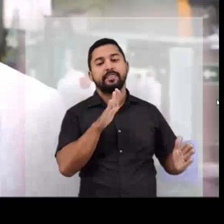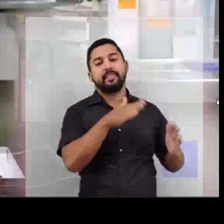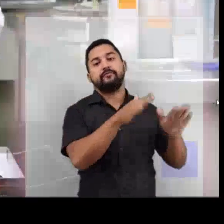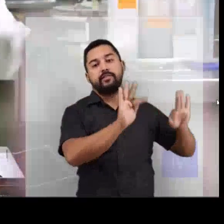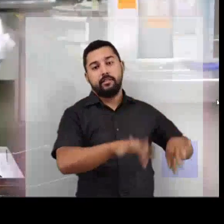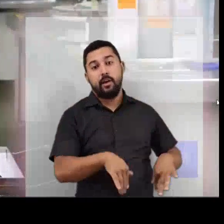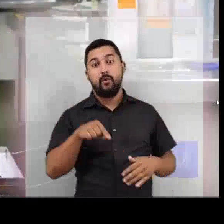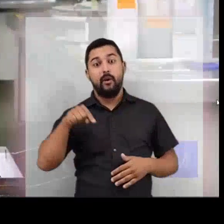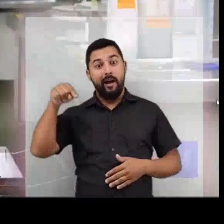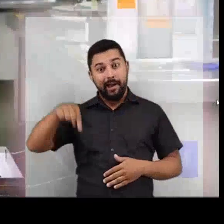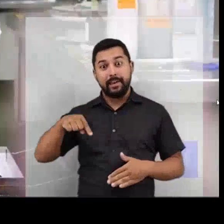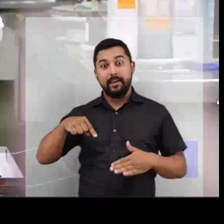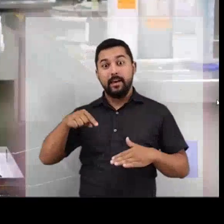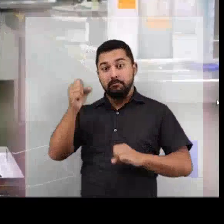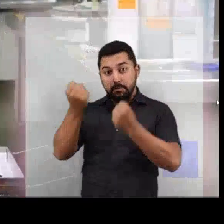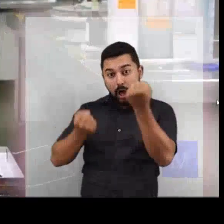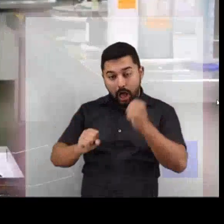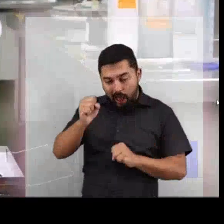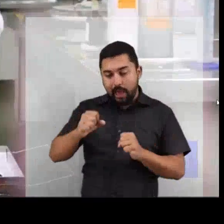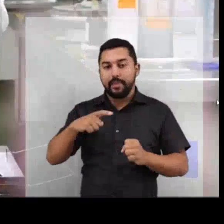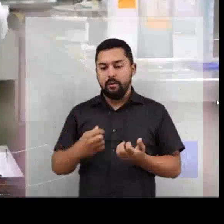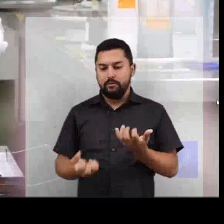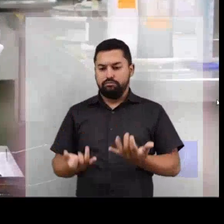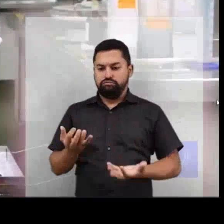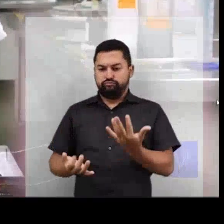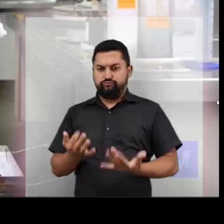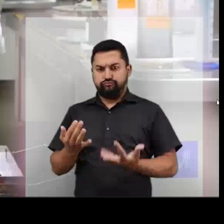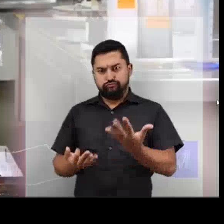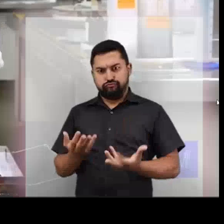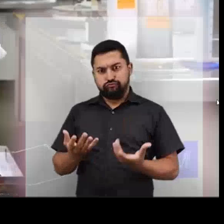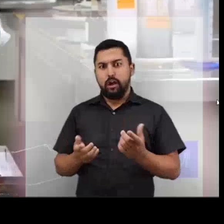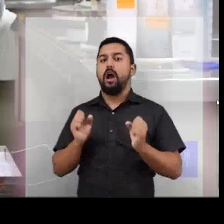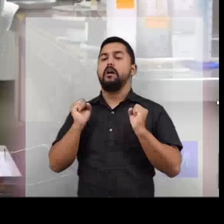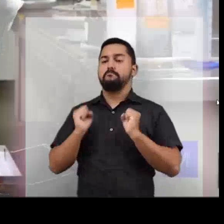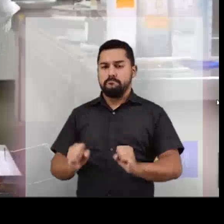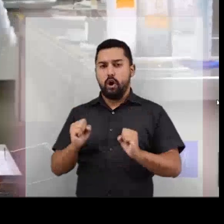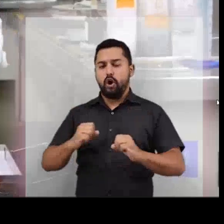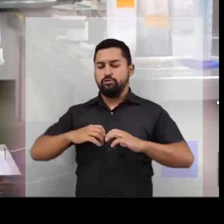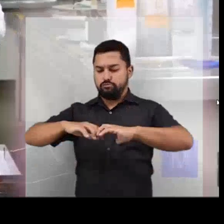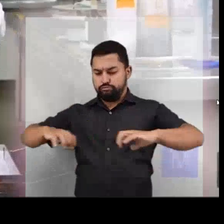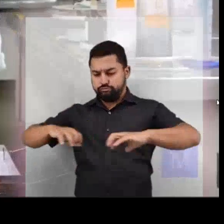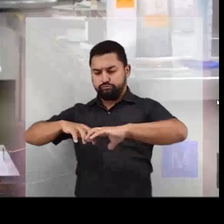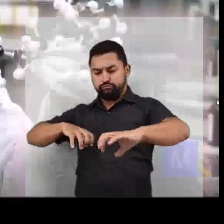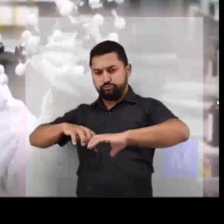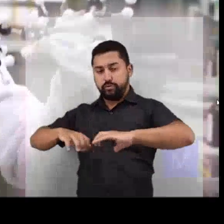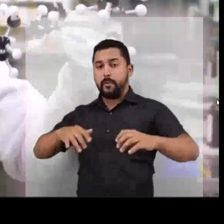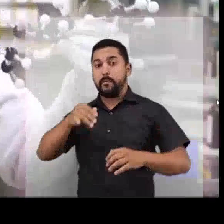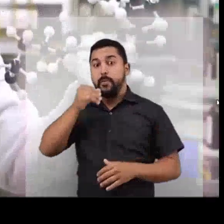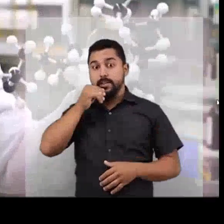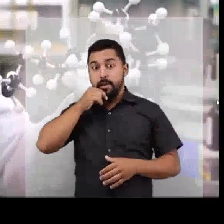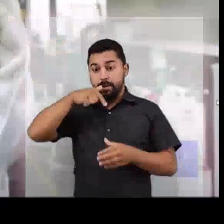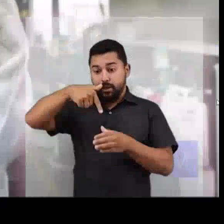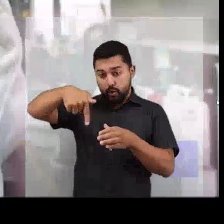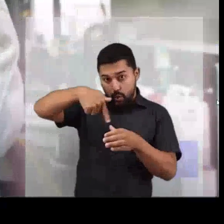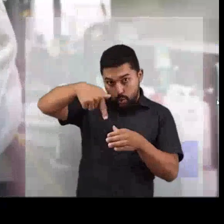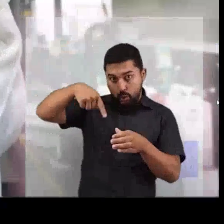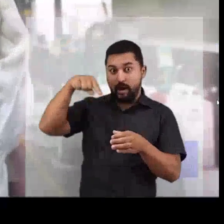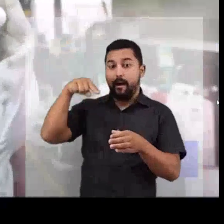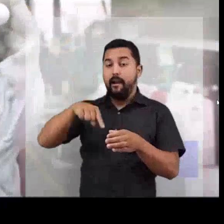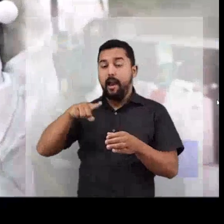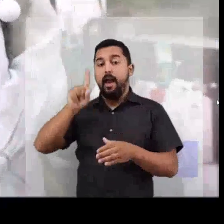no produto final. Aqui na refinaria, essa transformação acontece usando calor, dando origem aos derivados de petróleo. A gasolina, por exemplo,